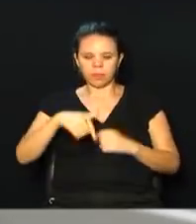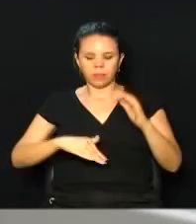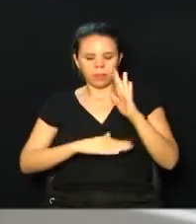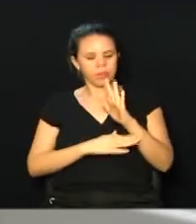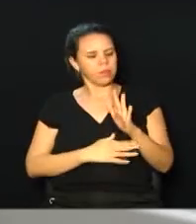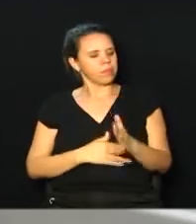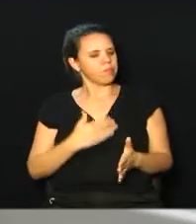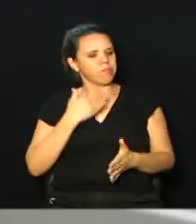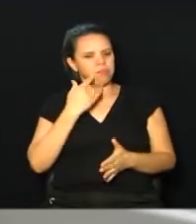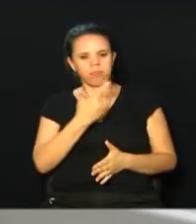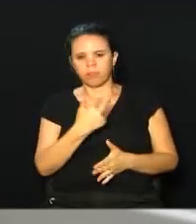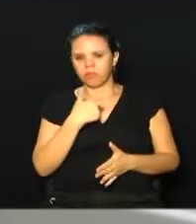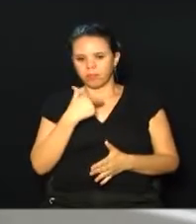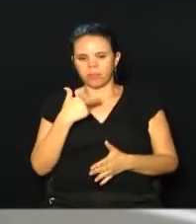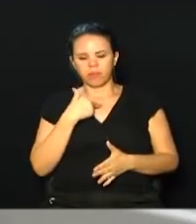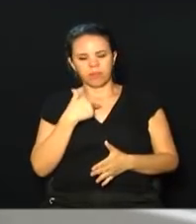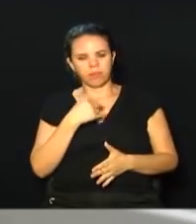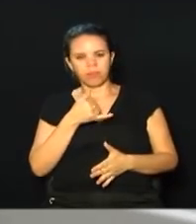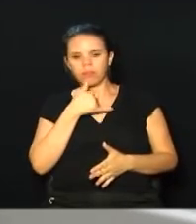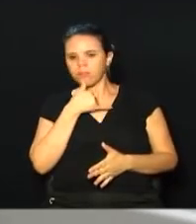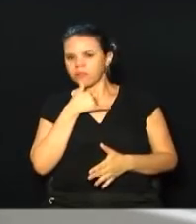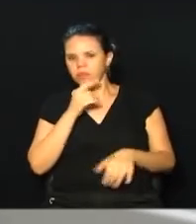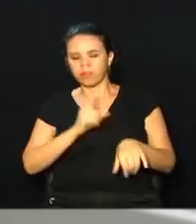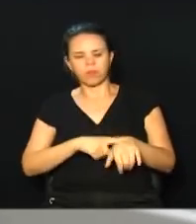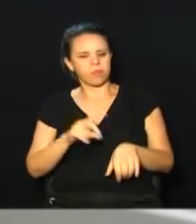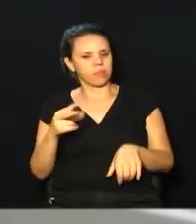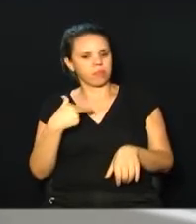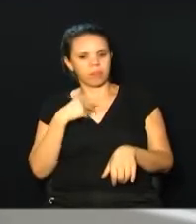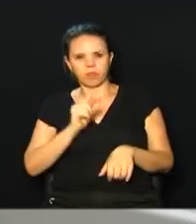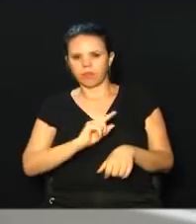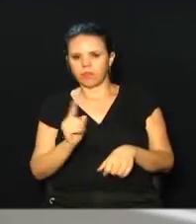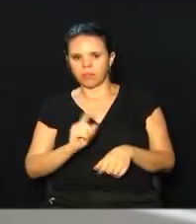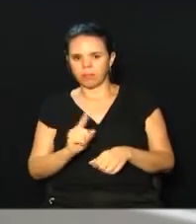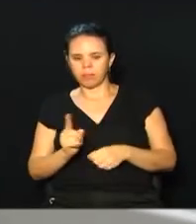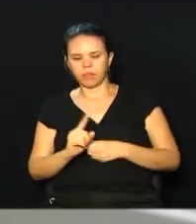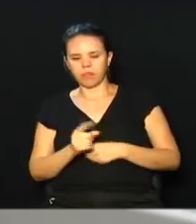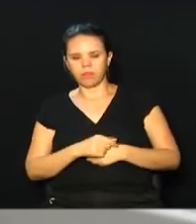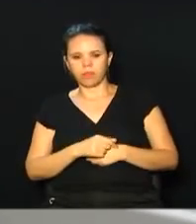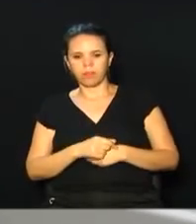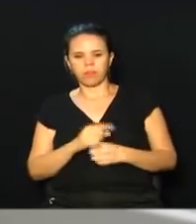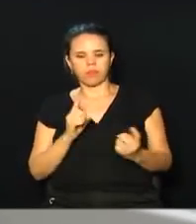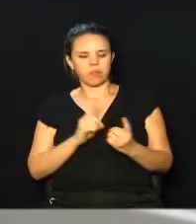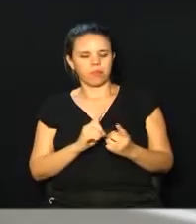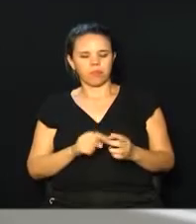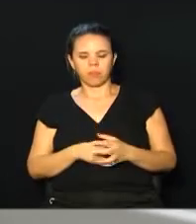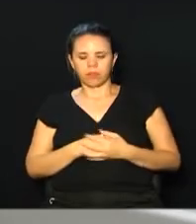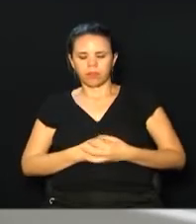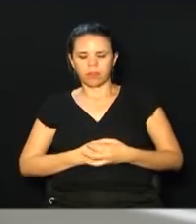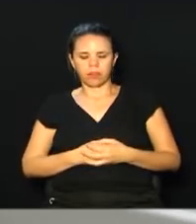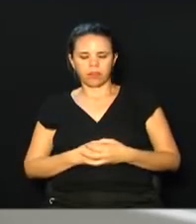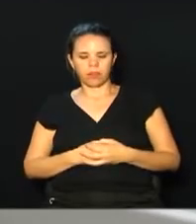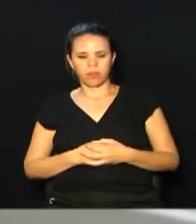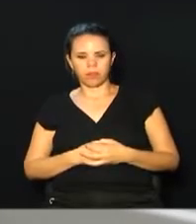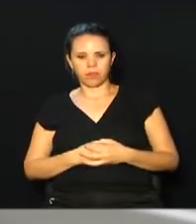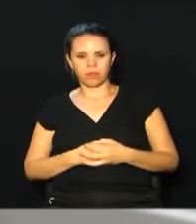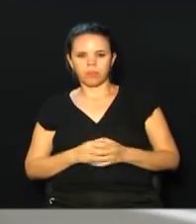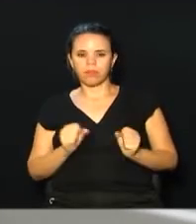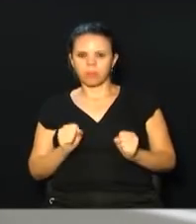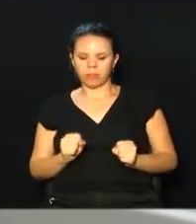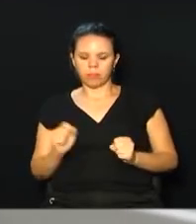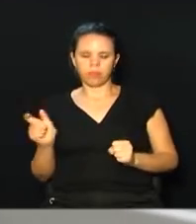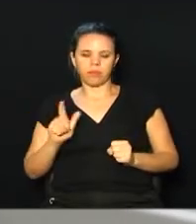o Legislativo, que infelizmente nesse momento não é possível esse atendimento presencial, mas você pode,